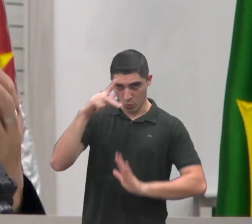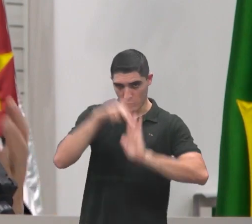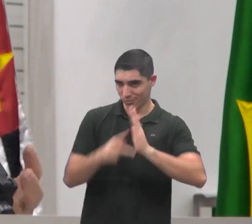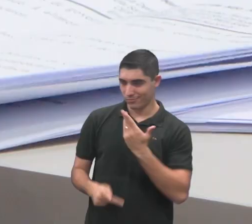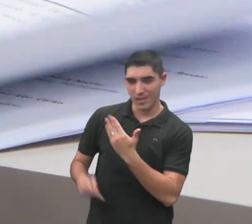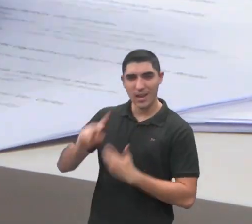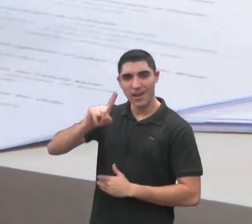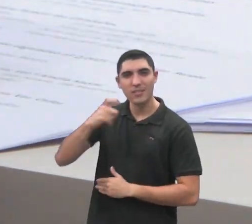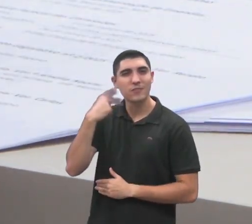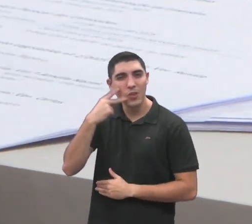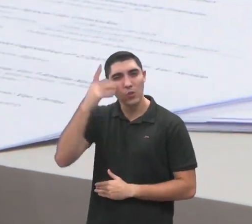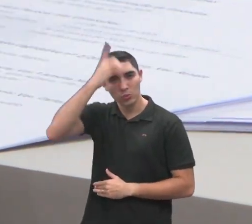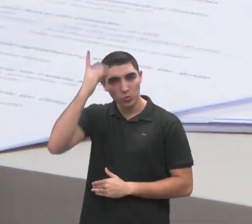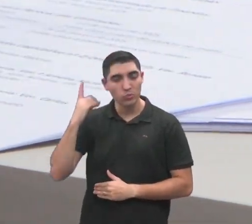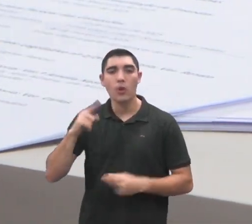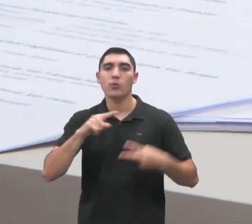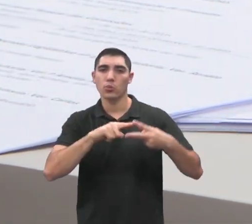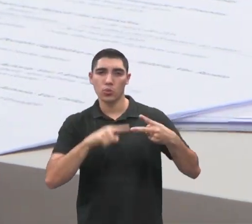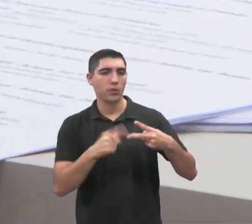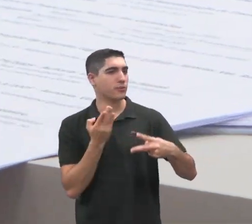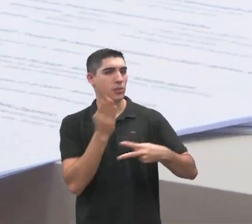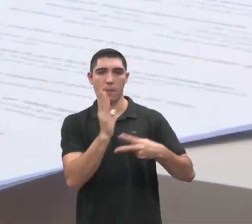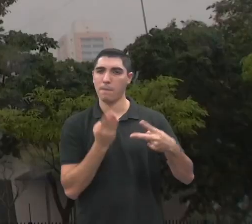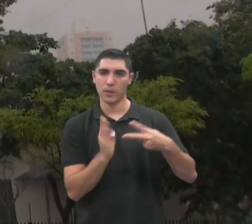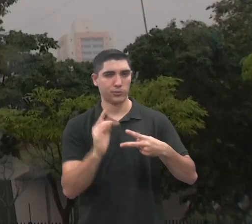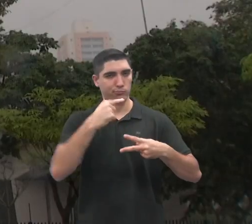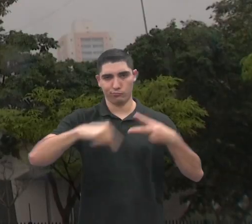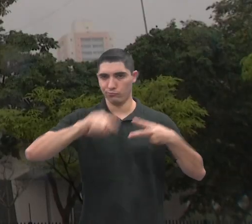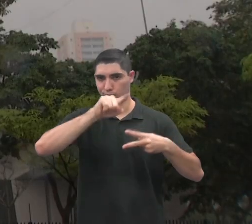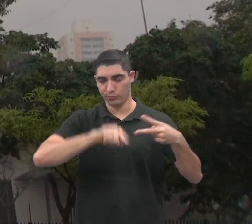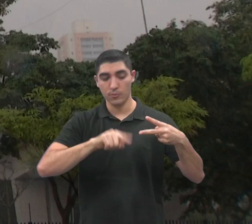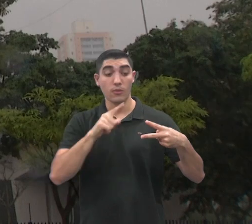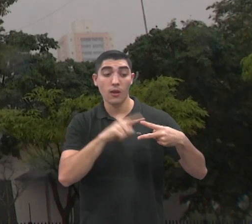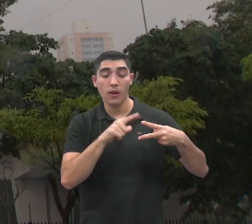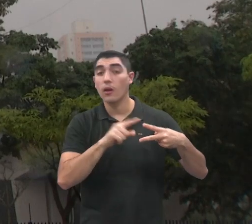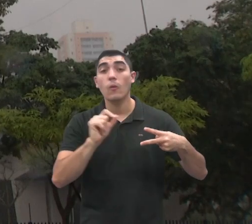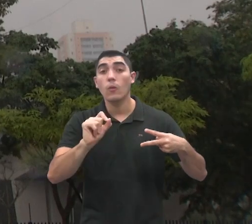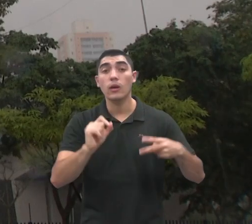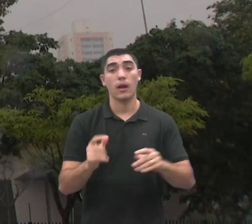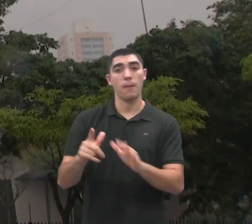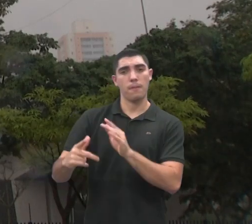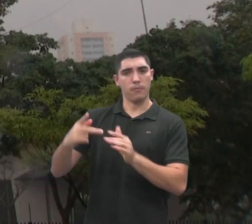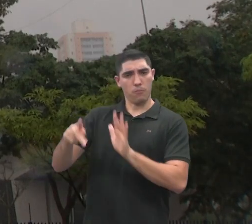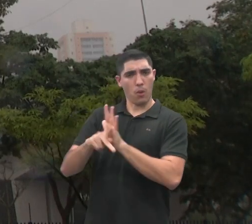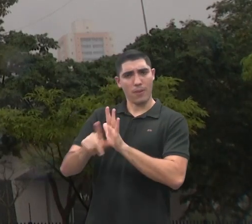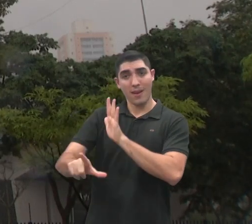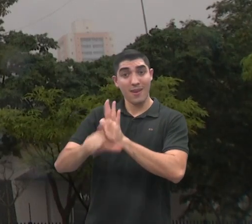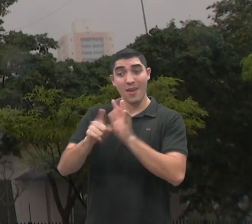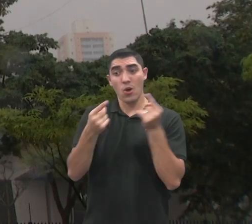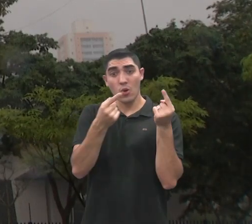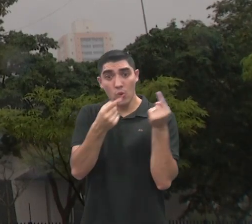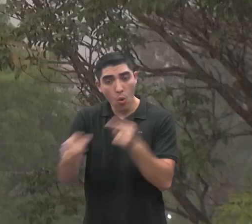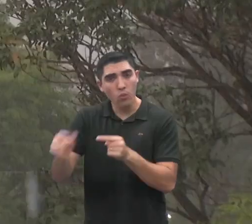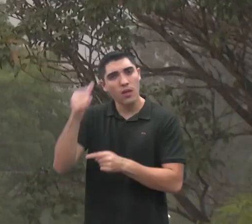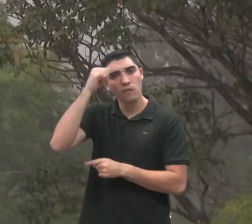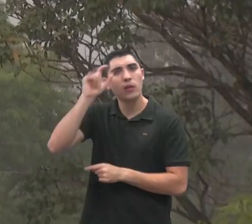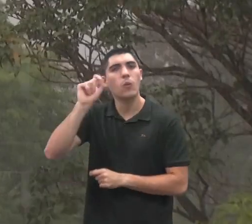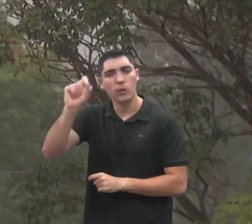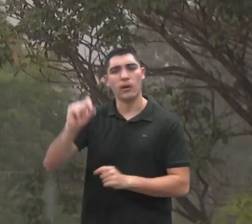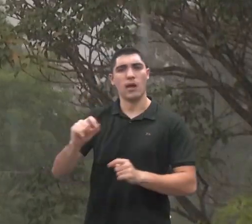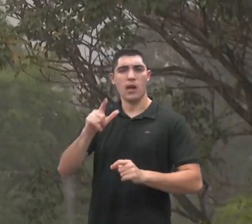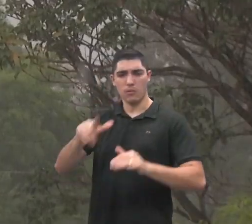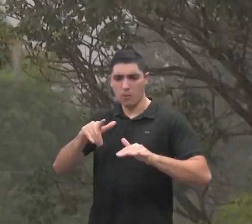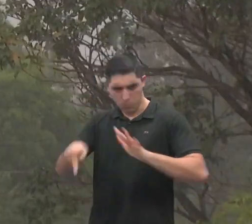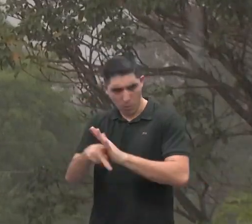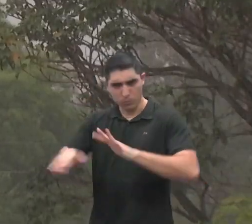ex-vereadora Dulce Rita, foram vetados 2 projetos. O primeiro criava a Política Municipal de Proteção contra Enchentes e